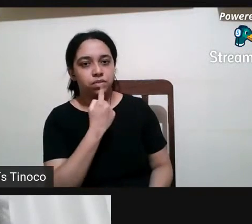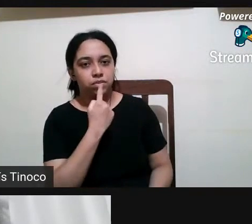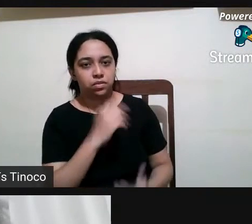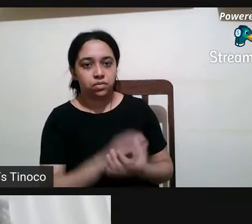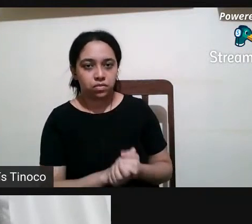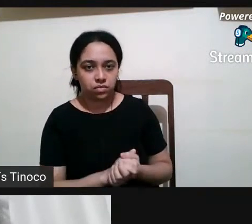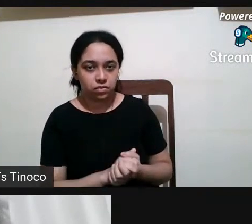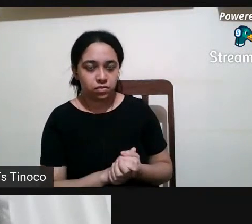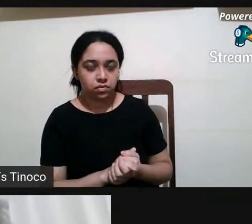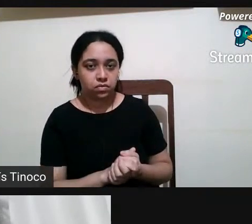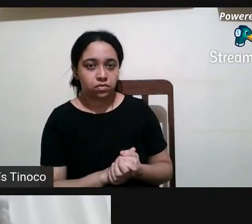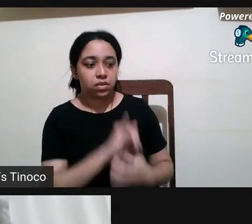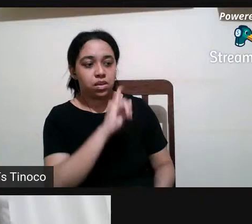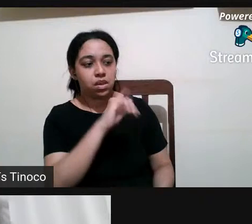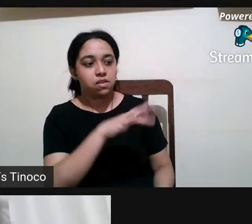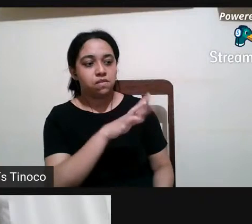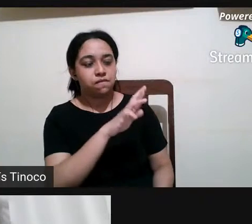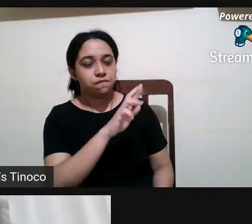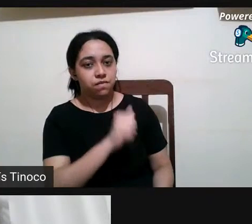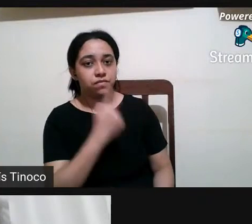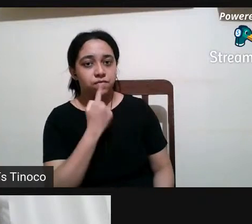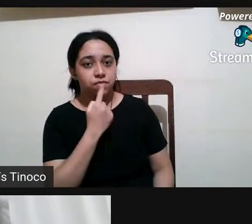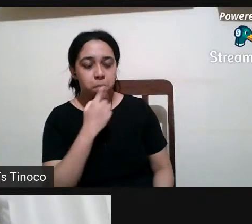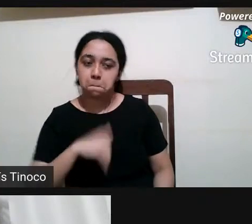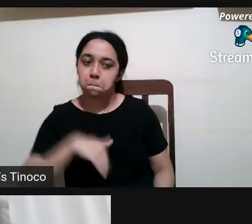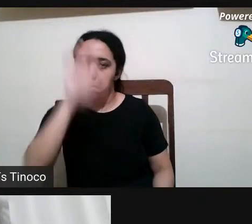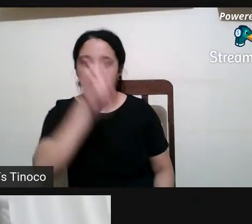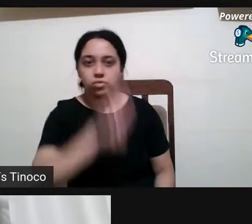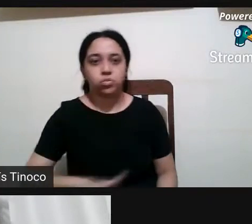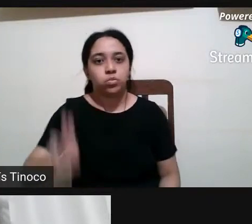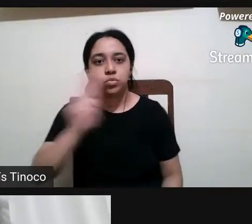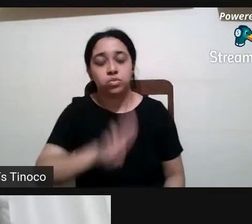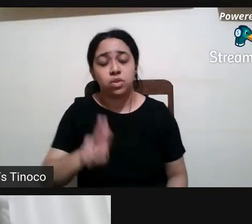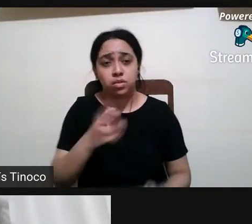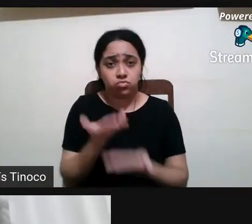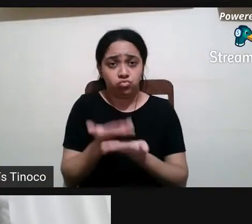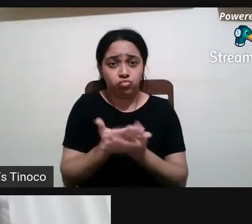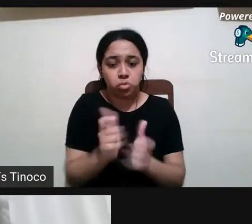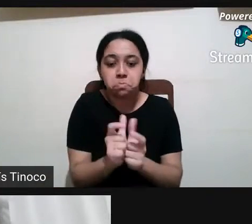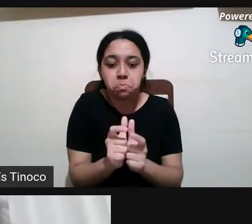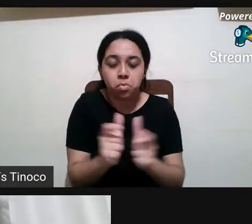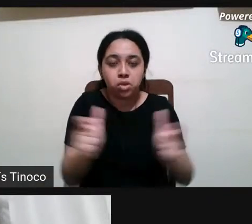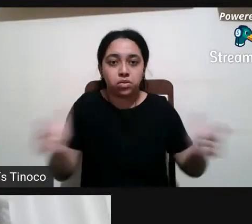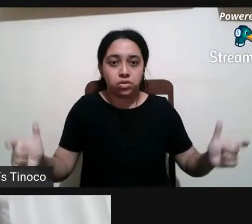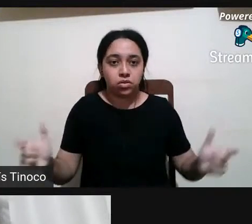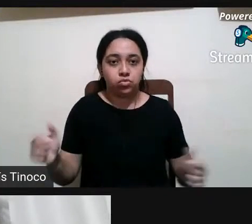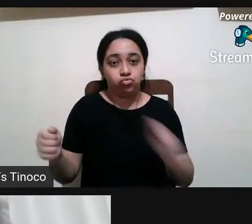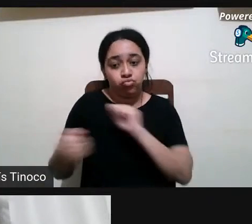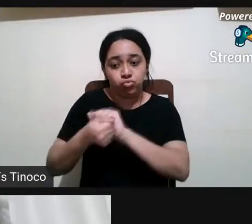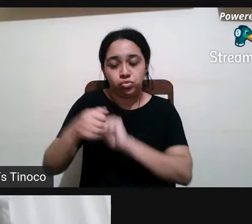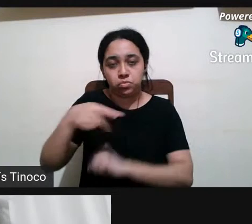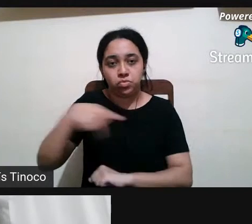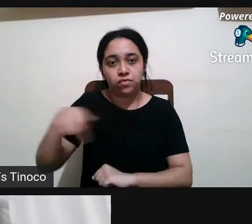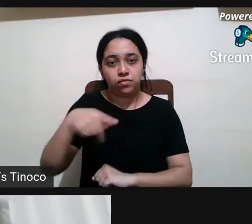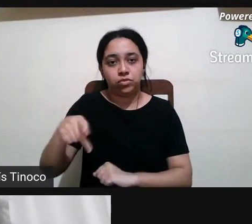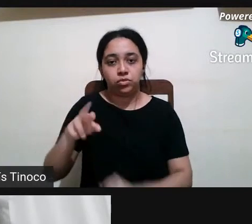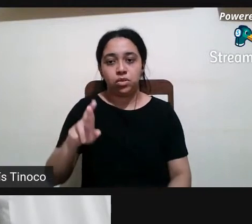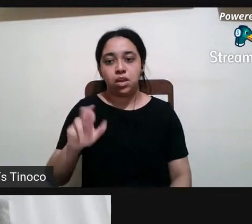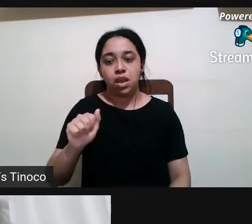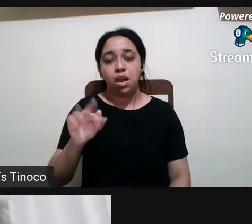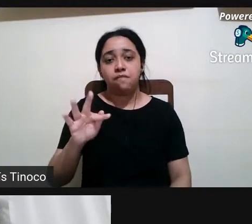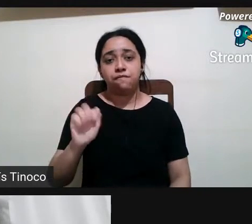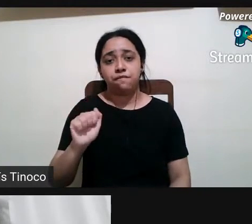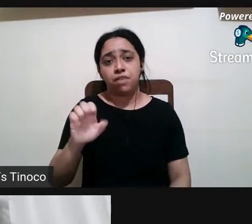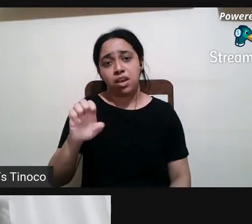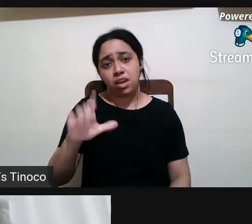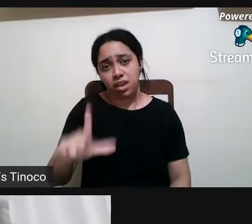de infravermelho ela é mais utilizada na maior parte dos estudos, só que nós, junto com o professor Rafael, ele propôs a do Raman, que também era o que a